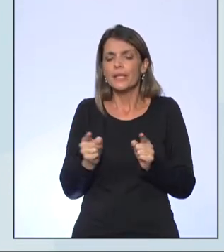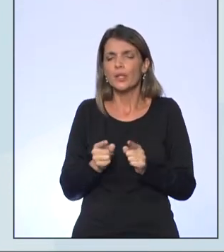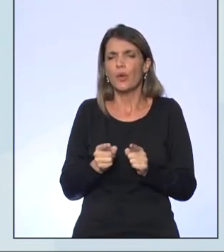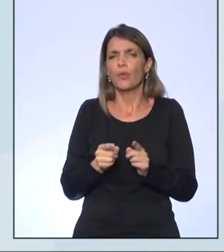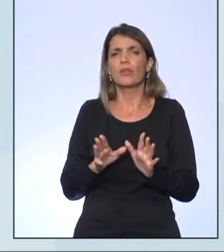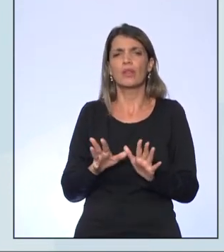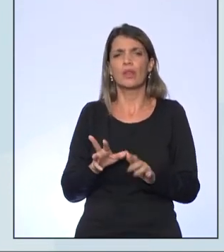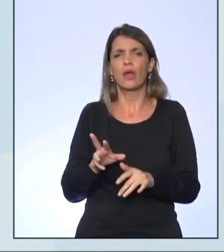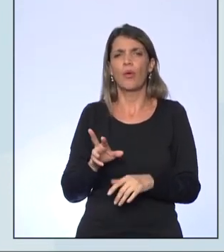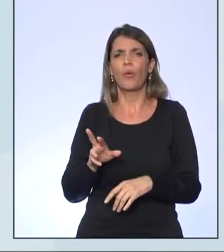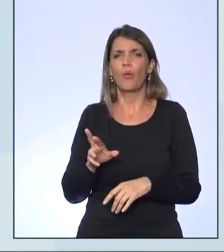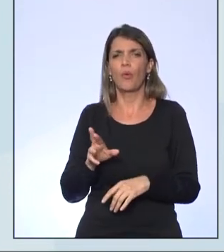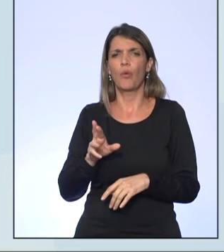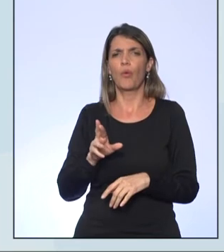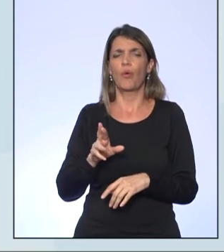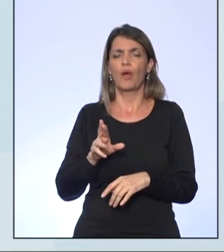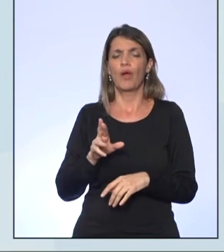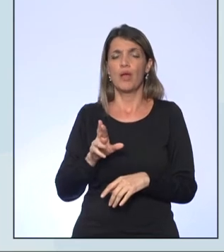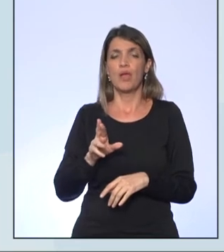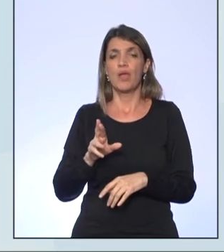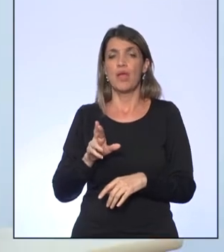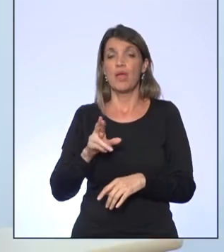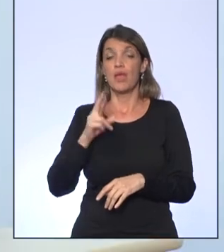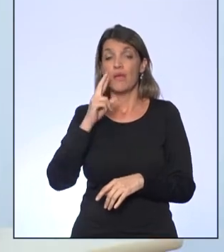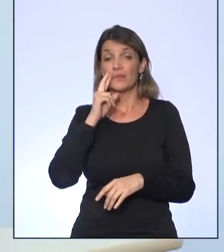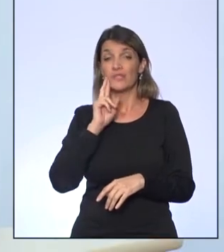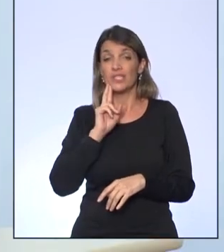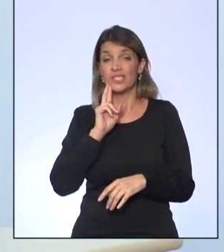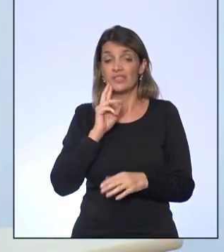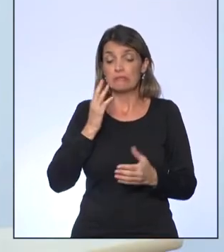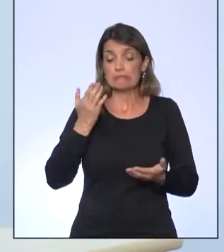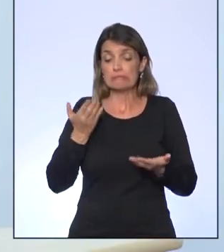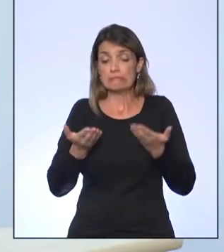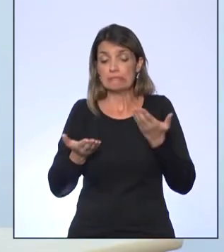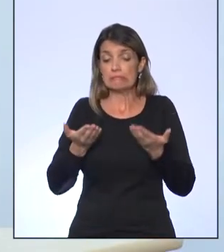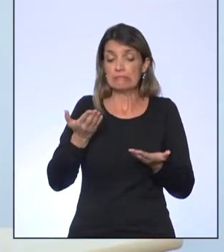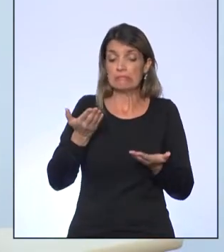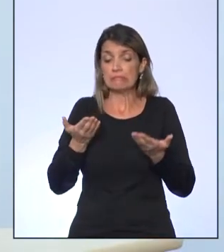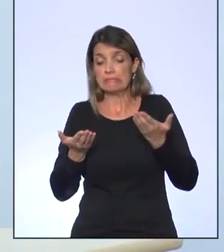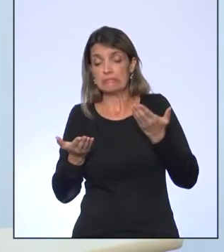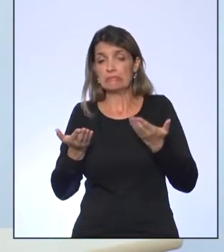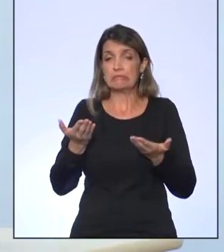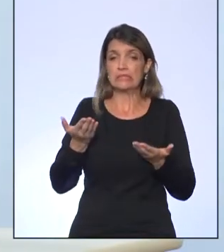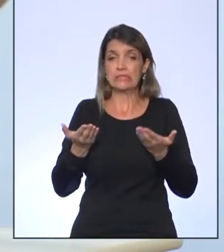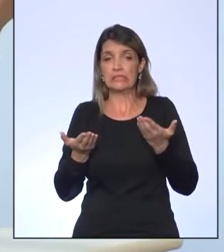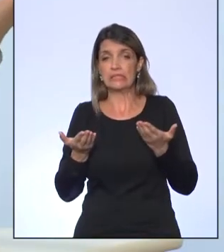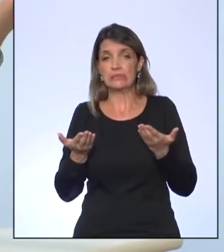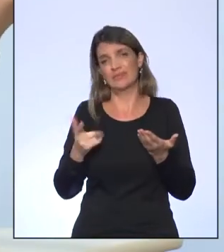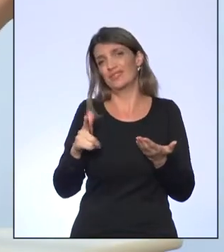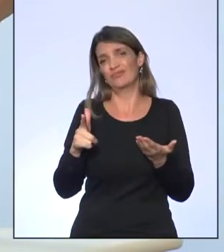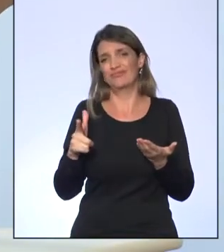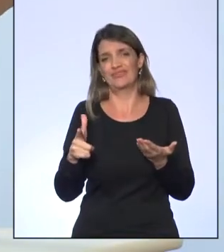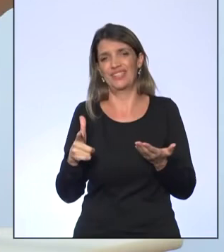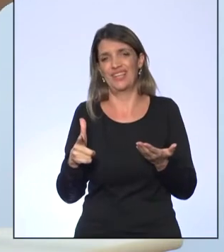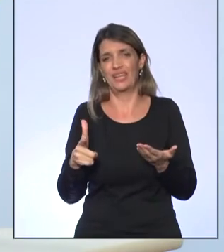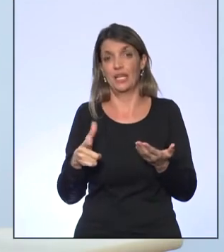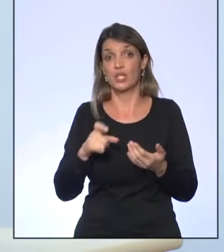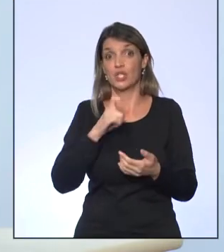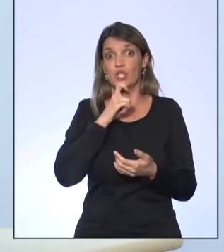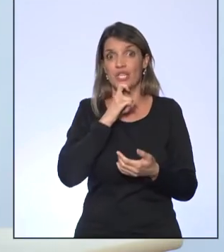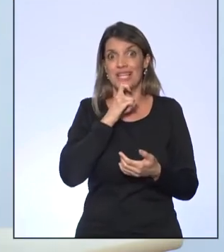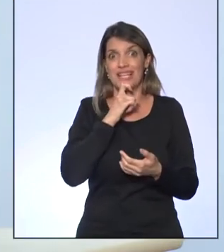que ele está em temperatura ambiente, ele causa esse desequilíbrio. Então, a temperatura é maior do que o refrigerante